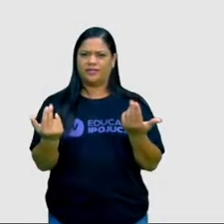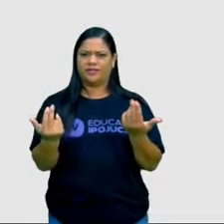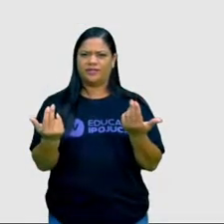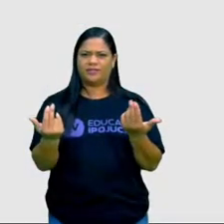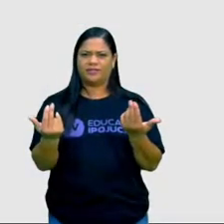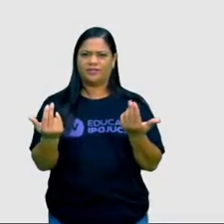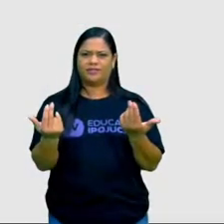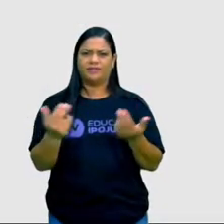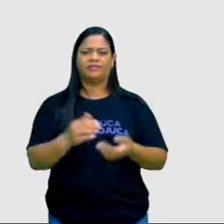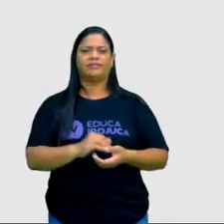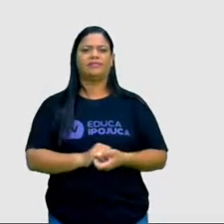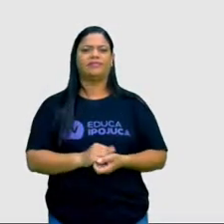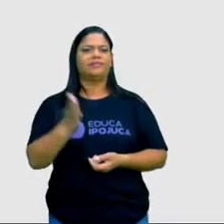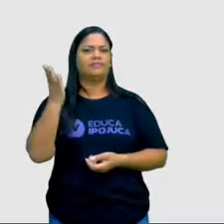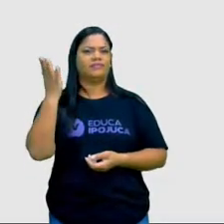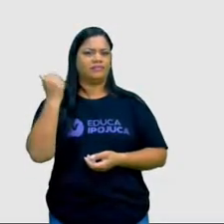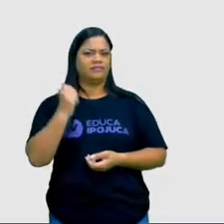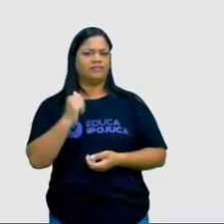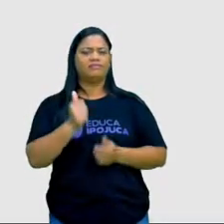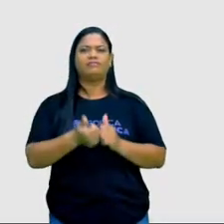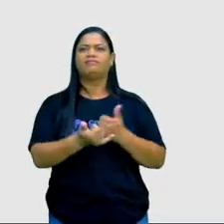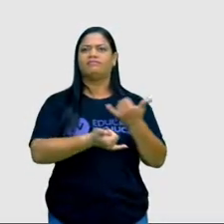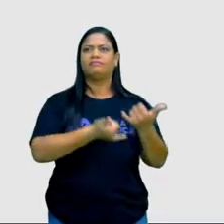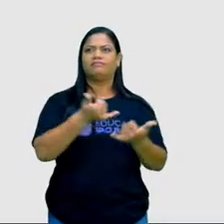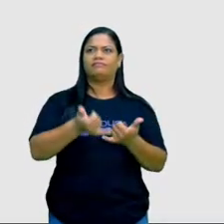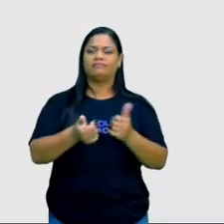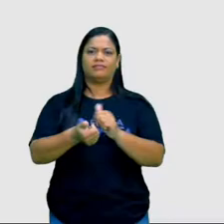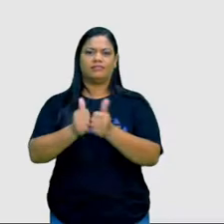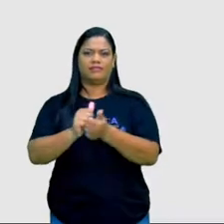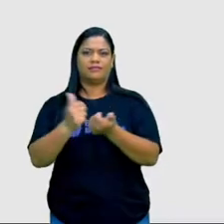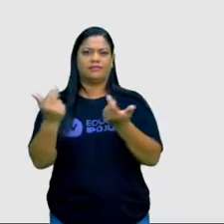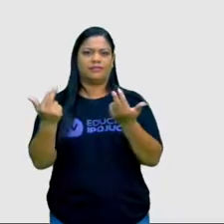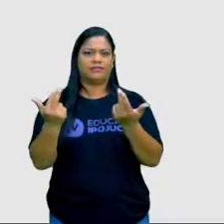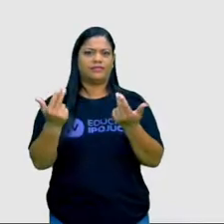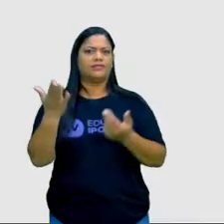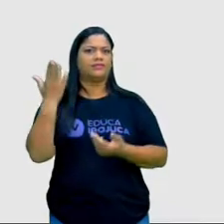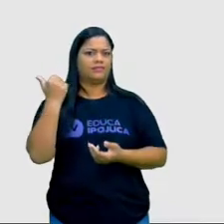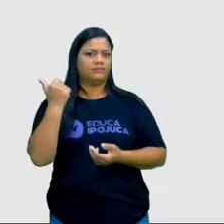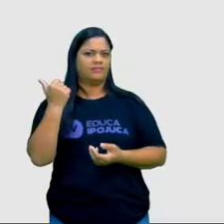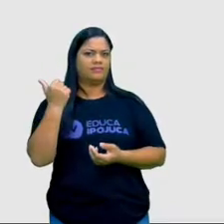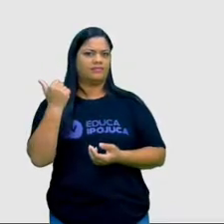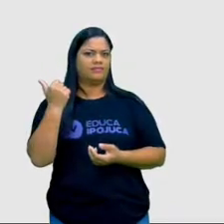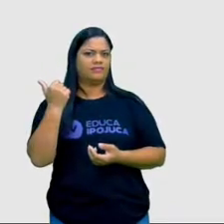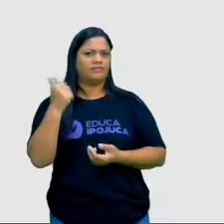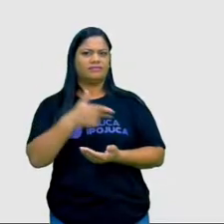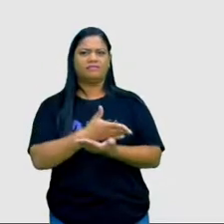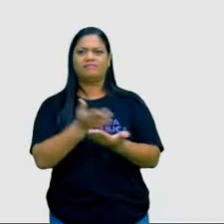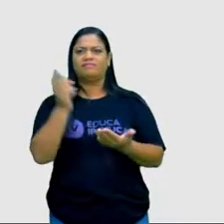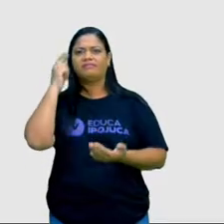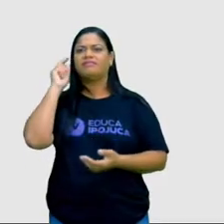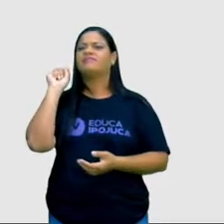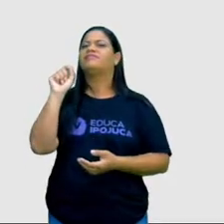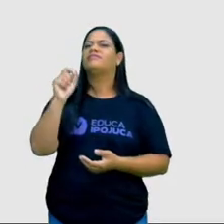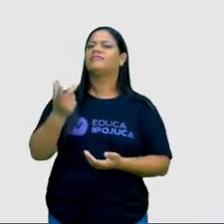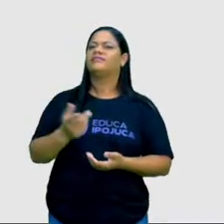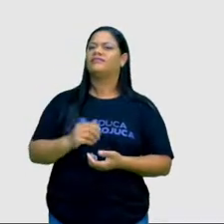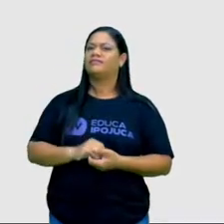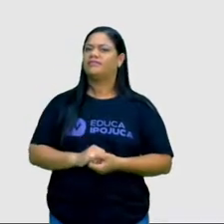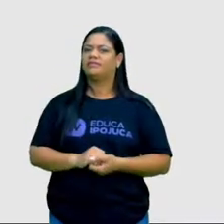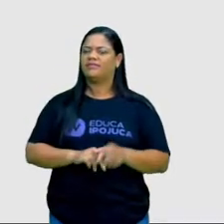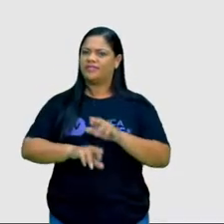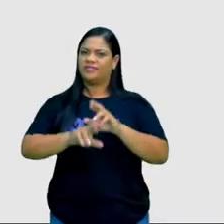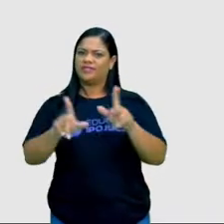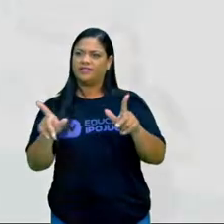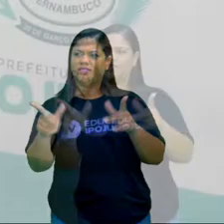coisa? Quem acha que jogo e esporte é a mesma coisa? Levanta a mão. E aí, vocês acham? Será que é a mesma coisa ou